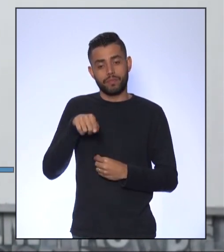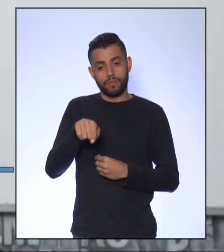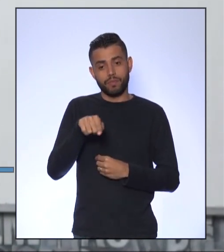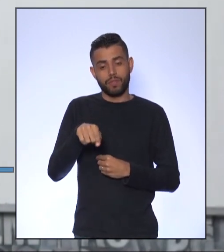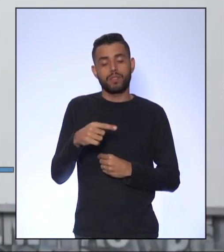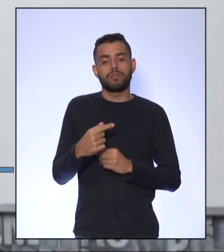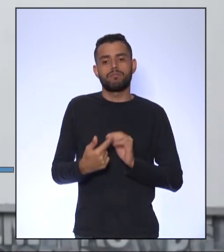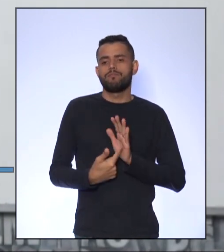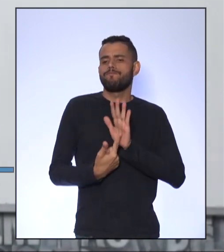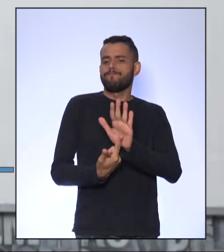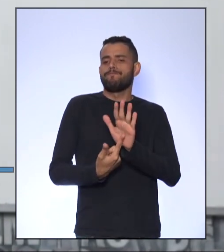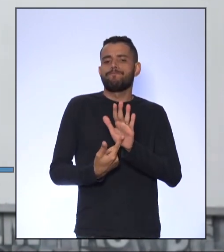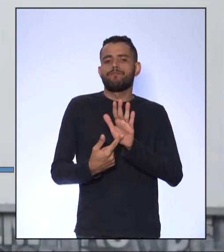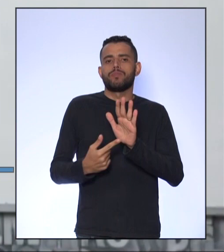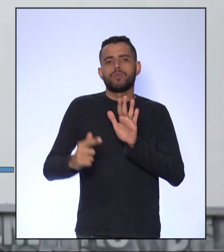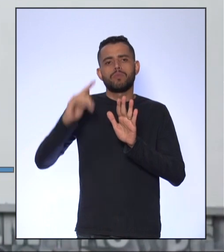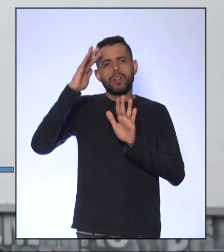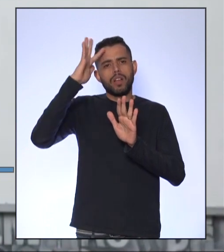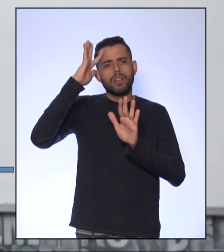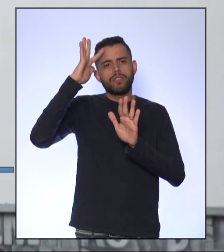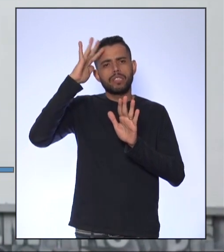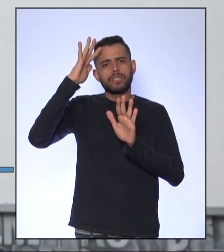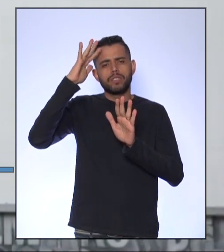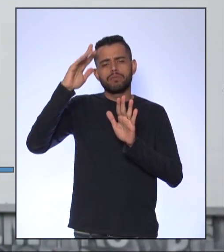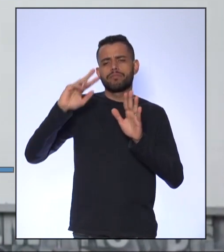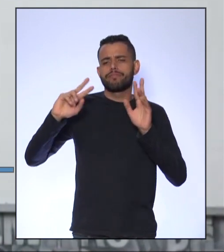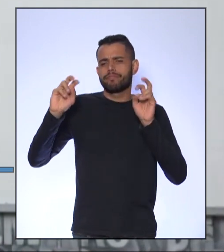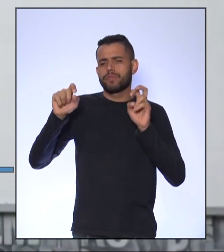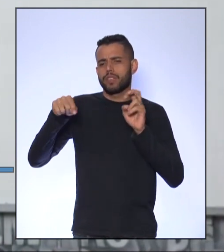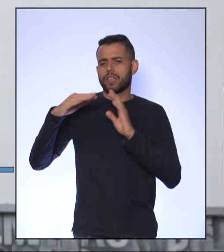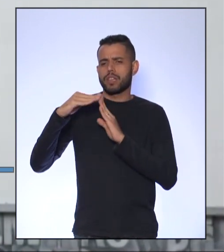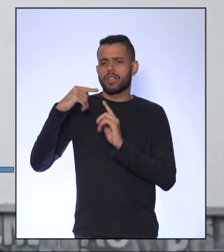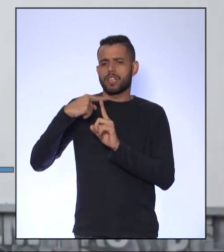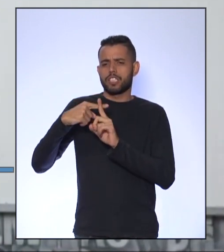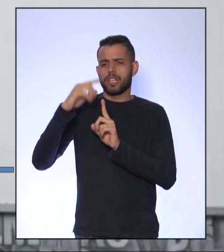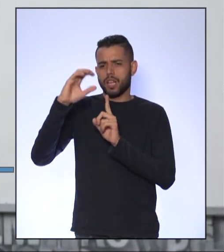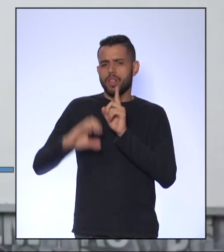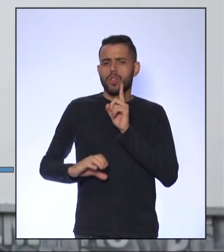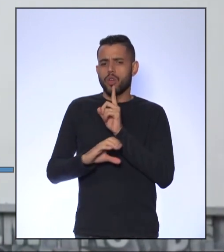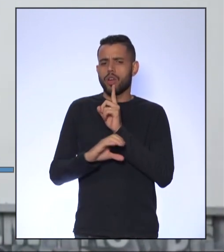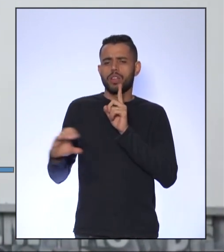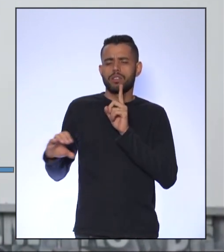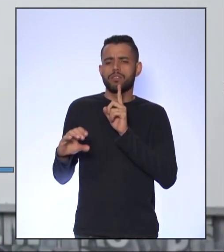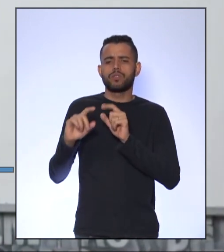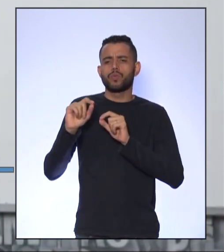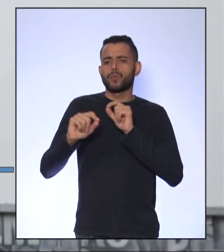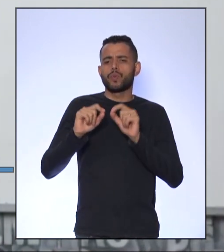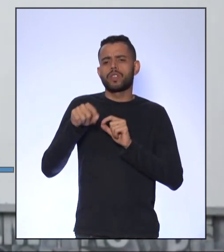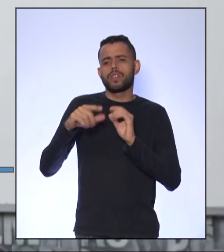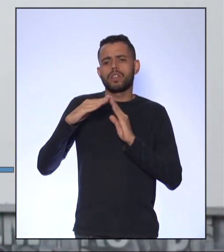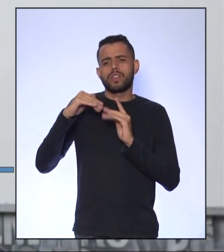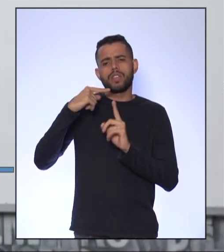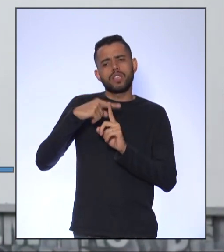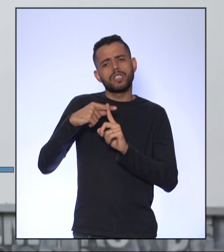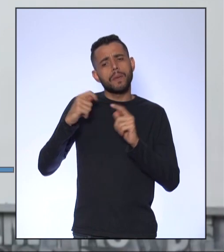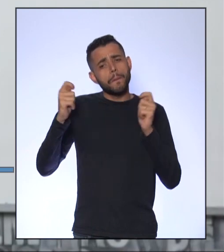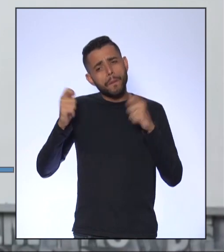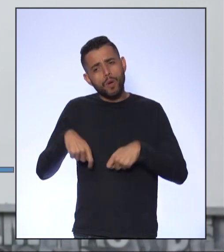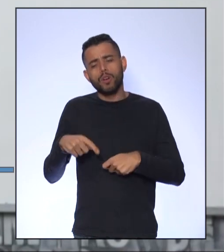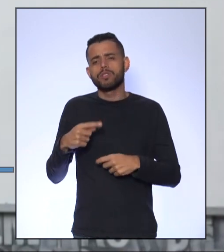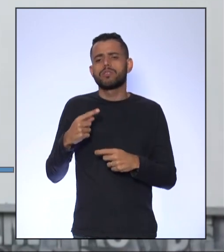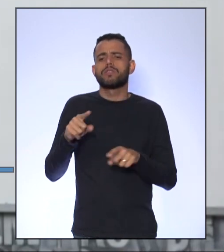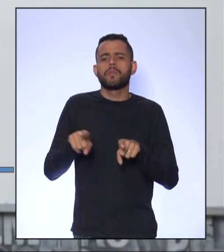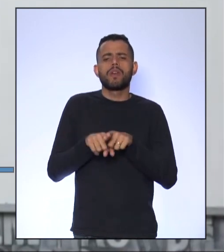tona uma reflexão sobre a Igreja Católica e o que esta igreja pode e o que ela